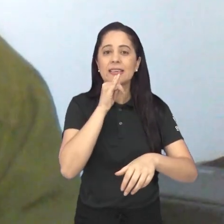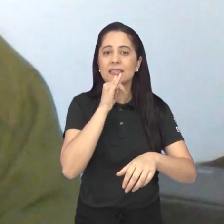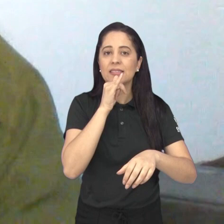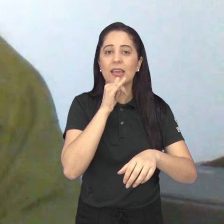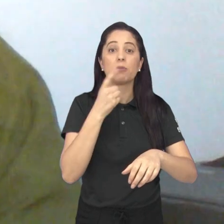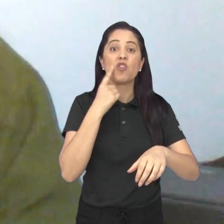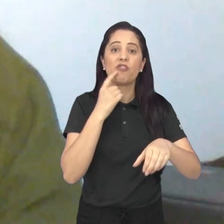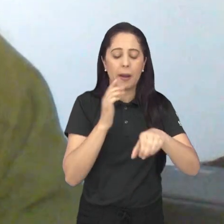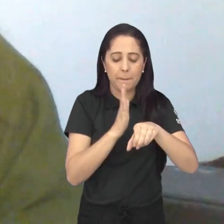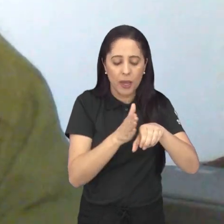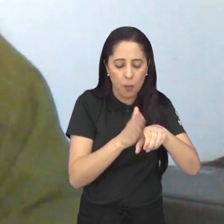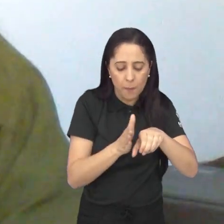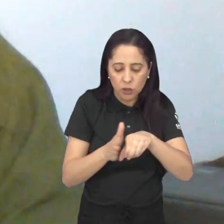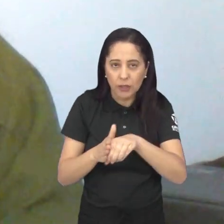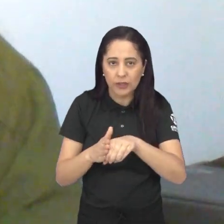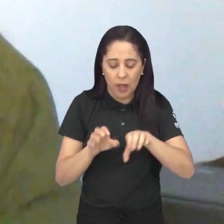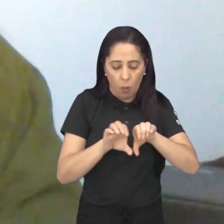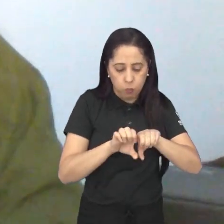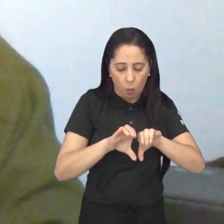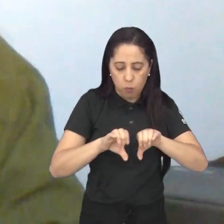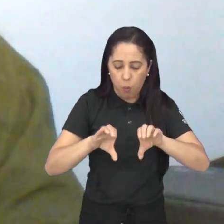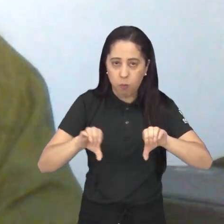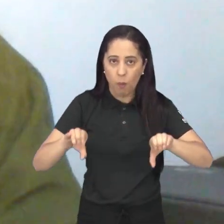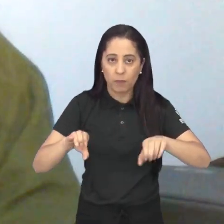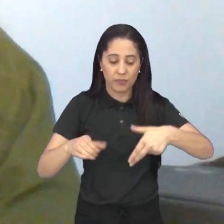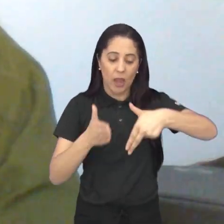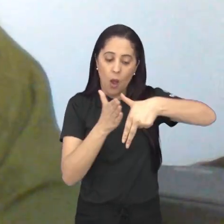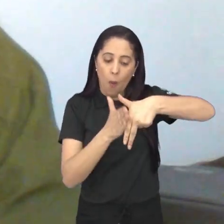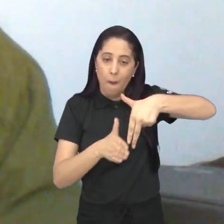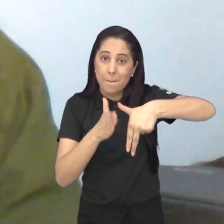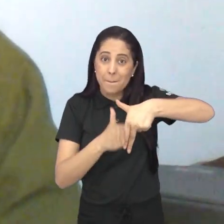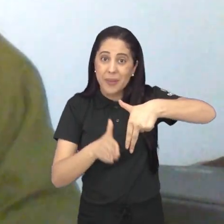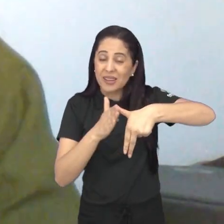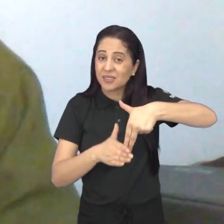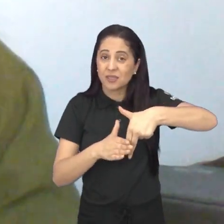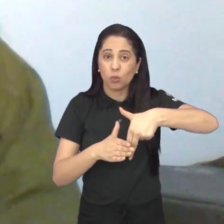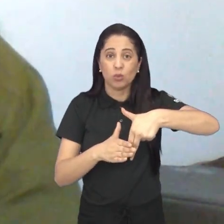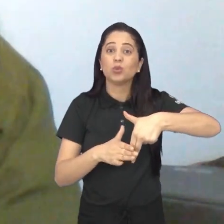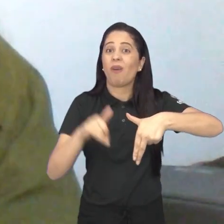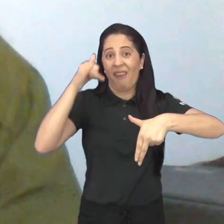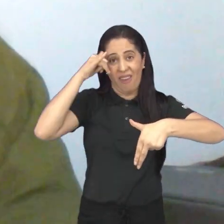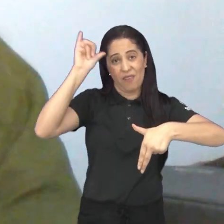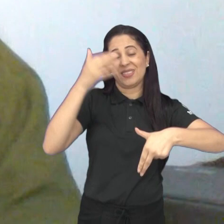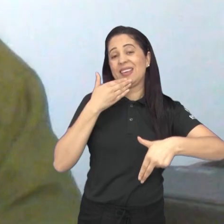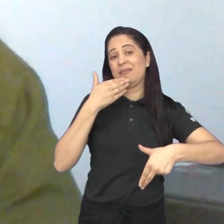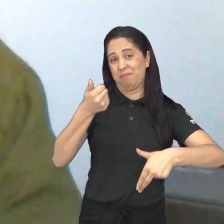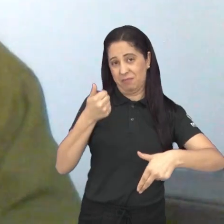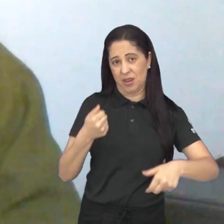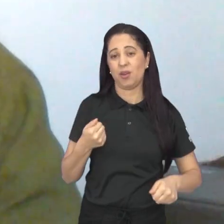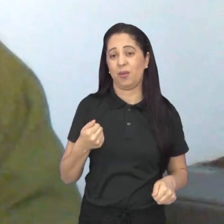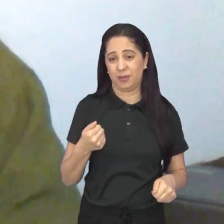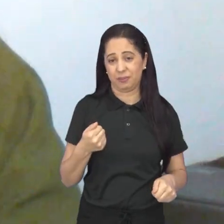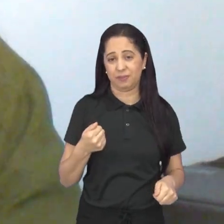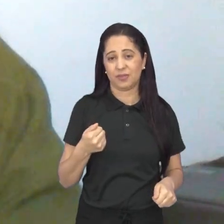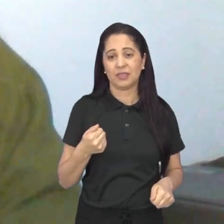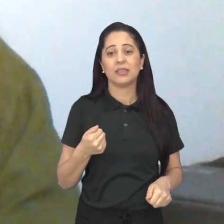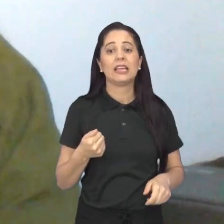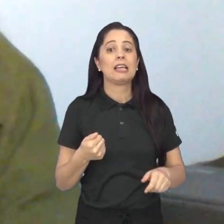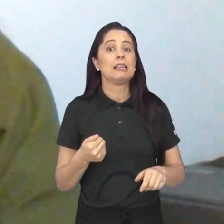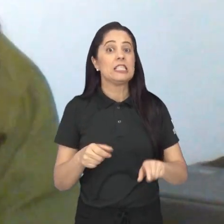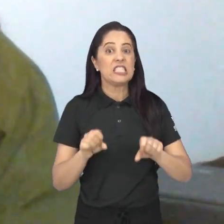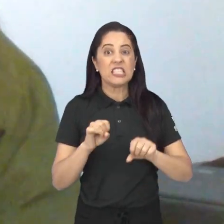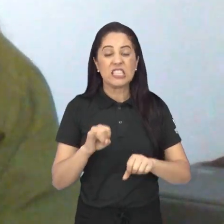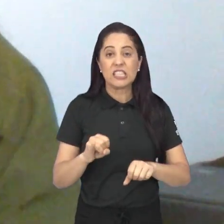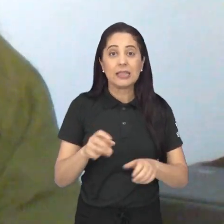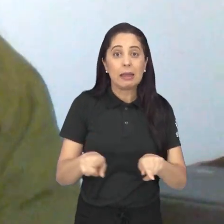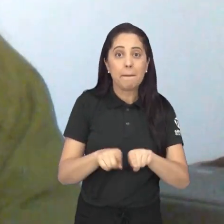mortadela, linguiça, presunto, esses alimentos no máximo uma vez na semana, quando a gente fala de prevenção de doença. O excesso de